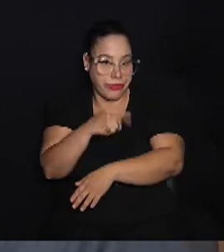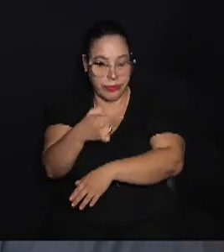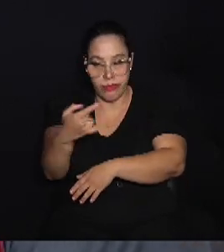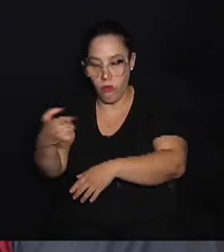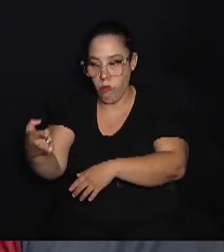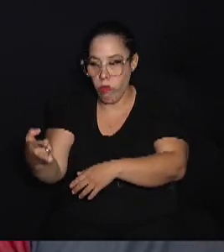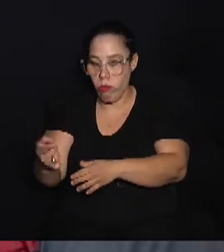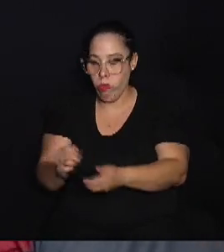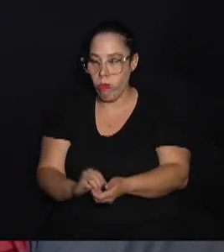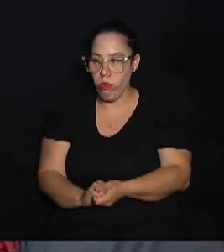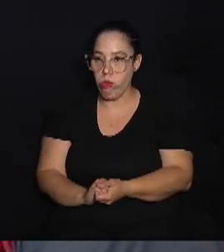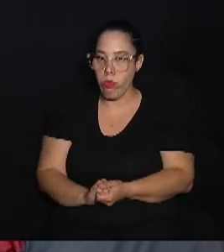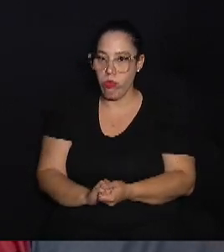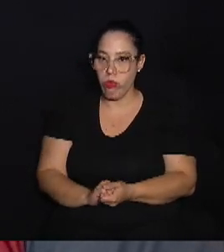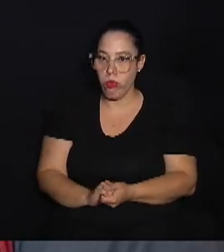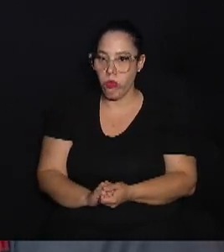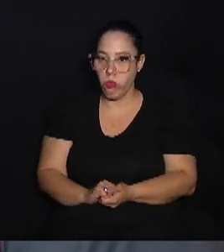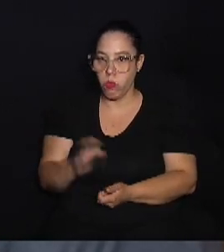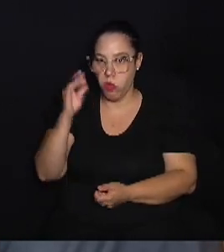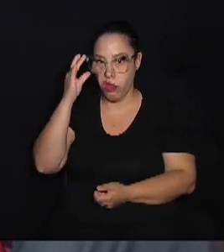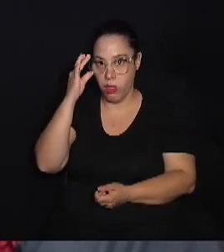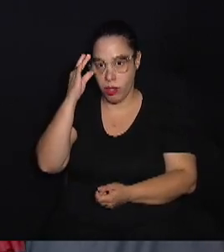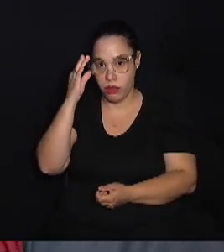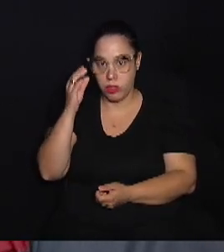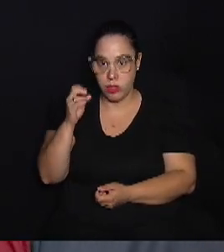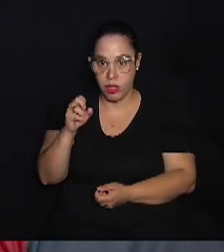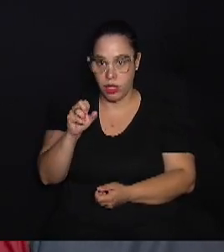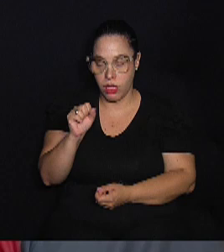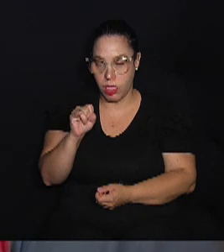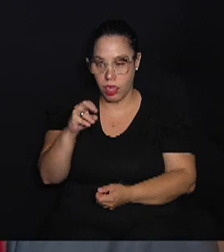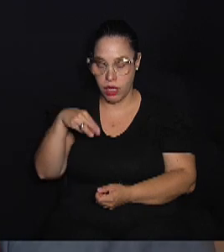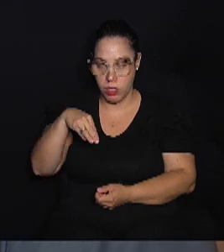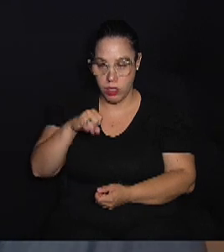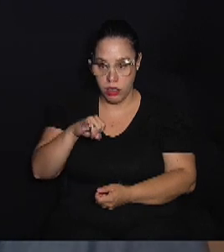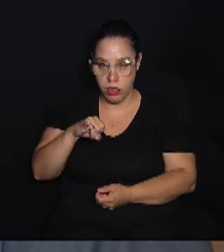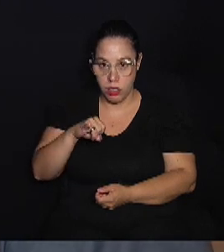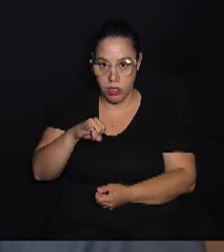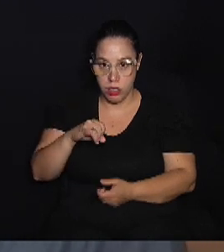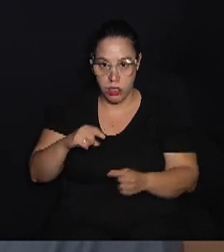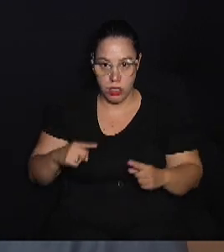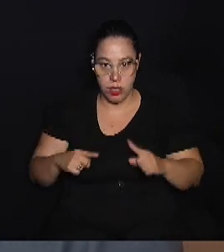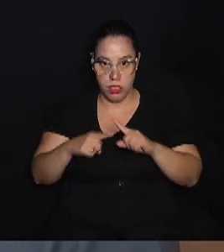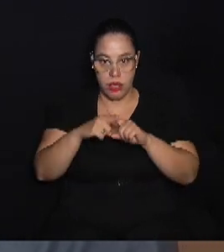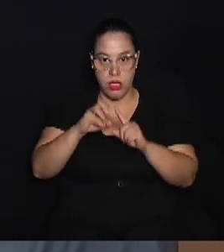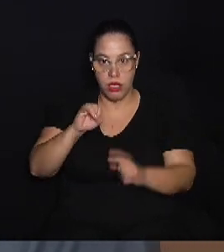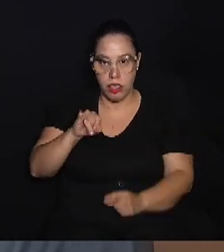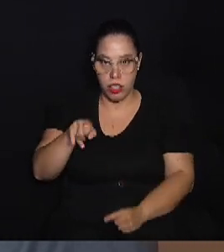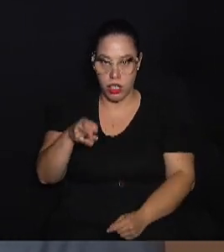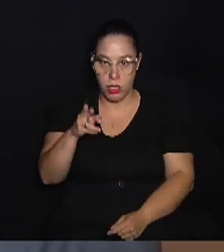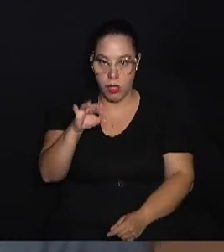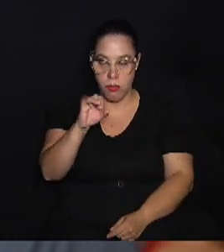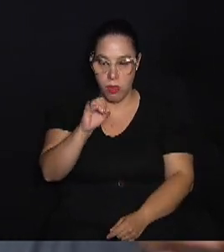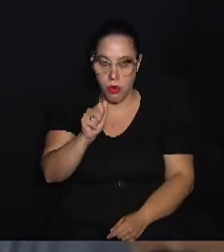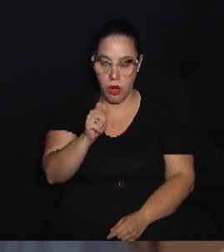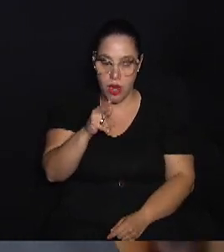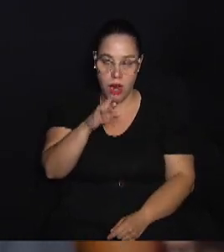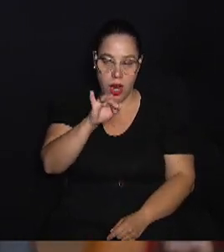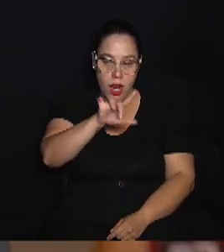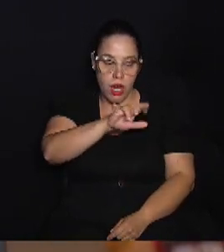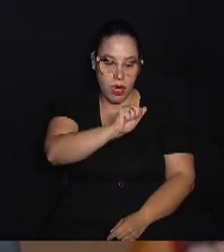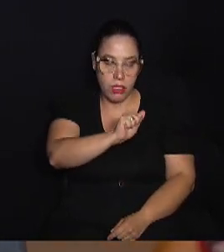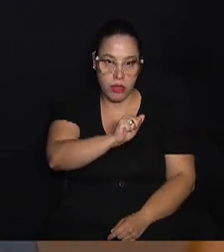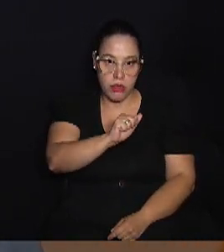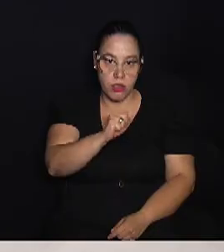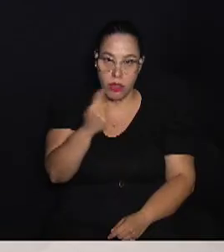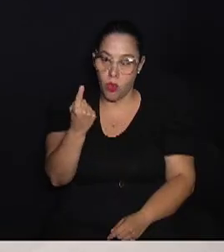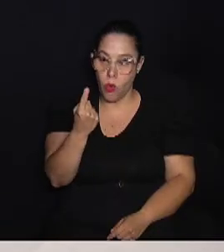Então, a semifinal da Paralimpíada esse ano, Japão e Austrália, por exemplo, prorrogação. Todos os outros placares, 1